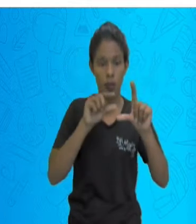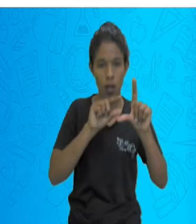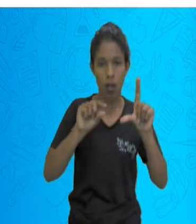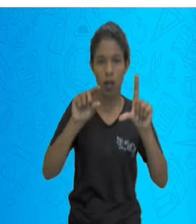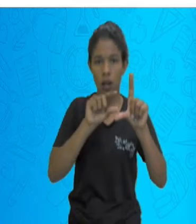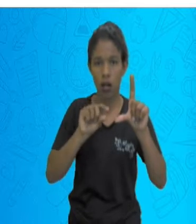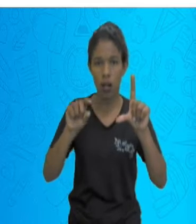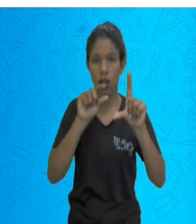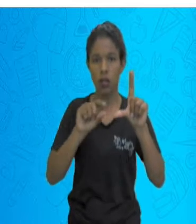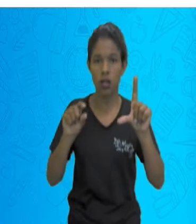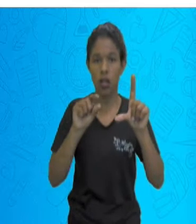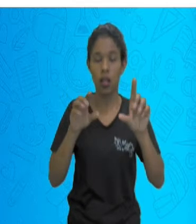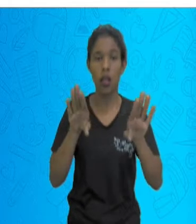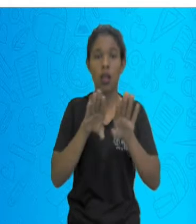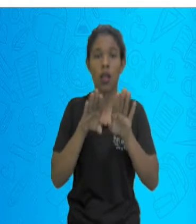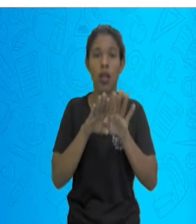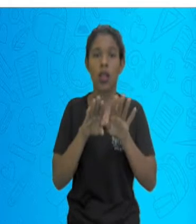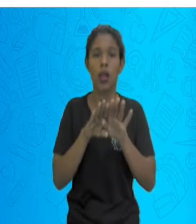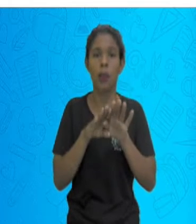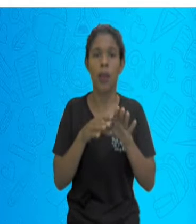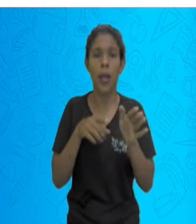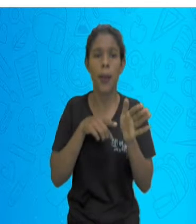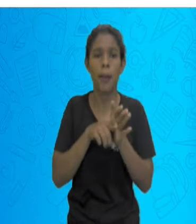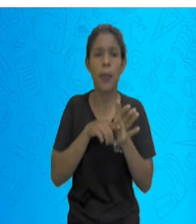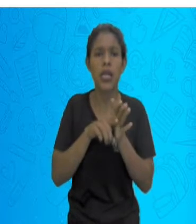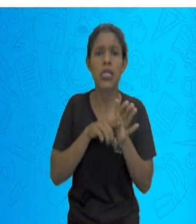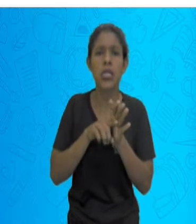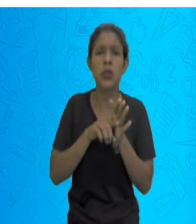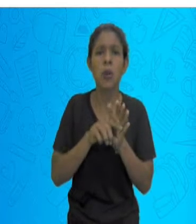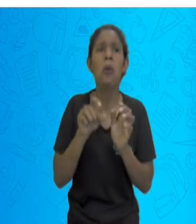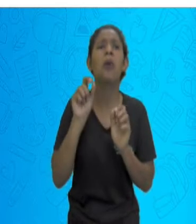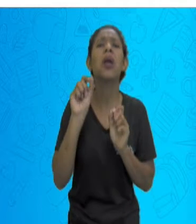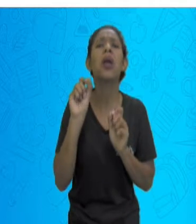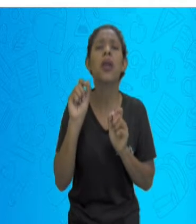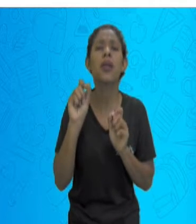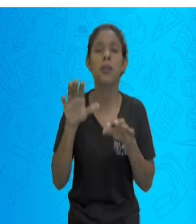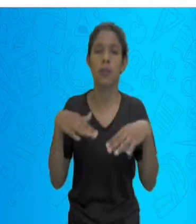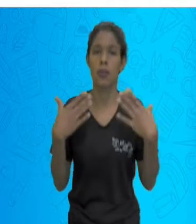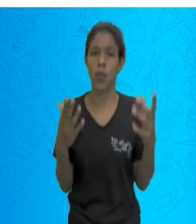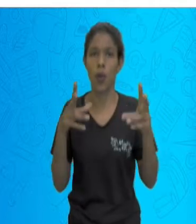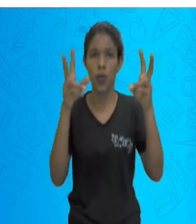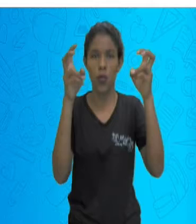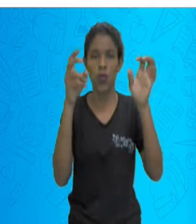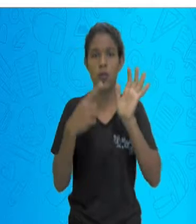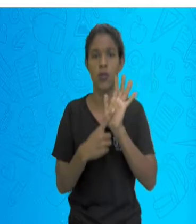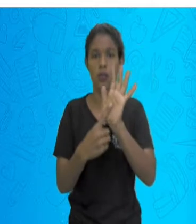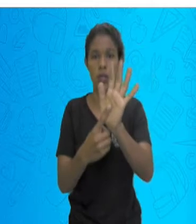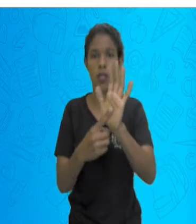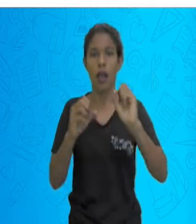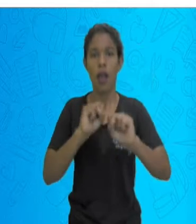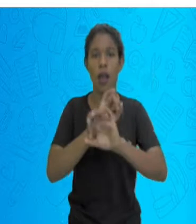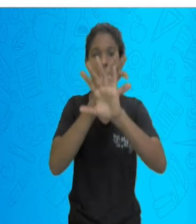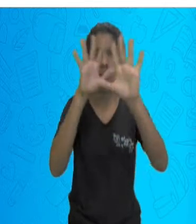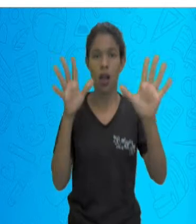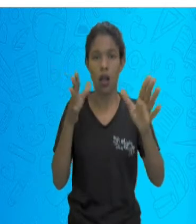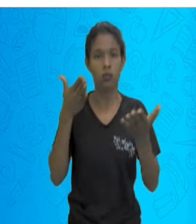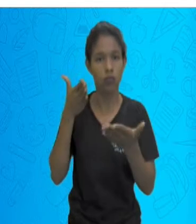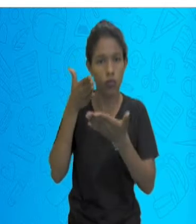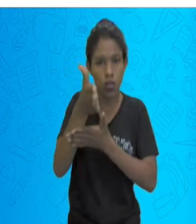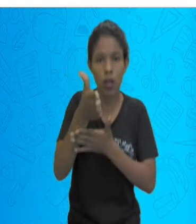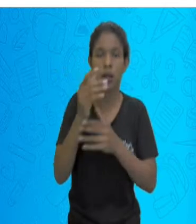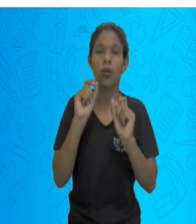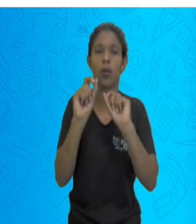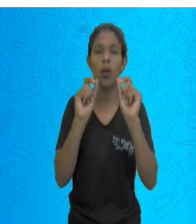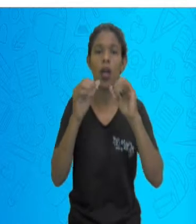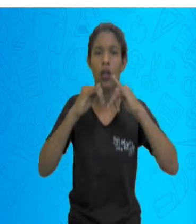a fonte de pesquisa. O título apresenta de forma clara e direta o que as